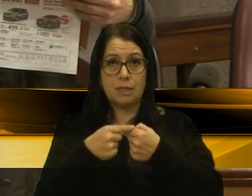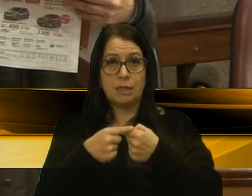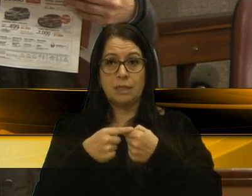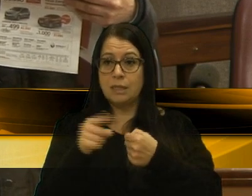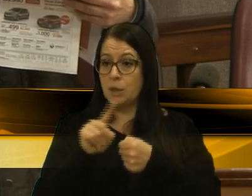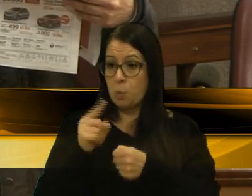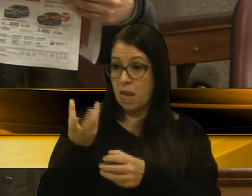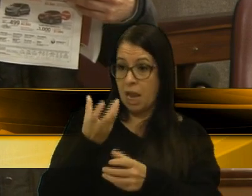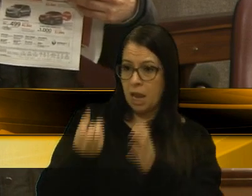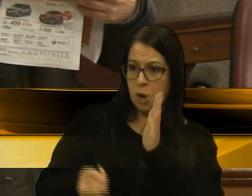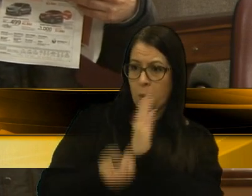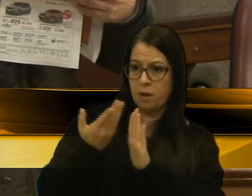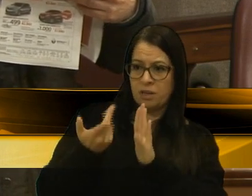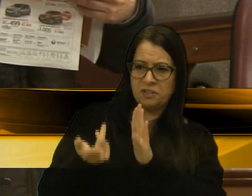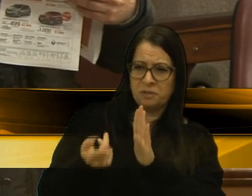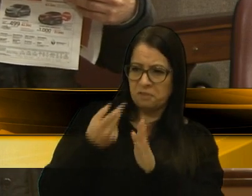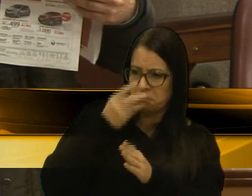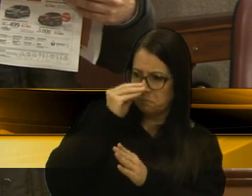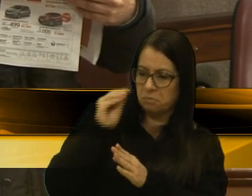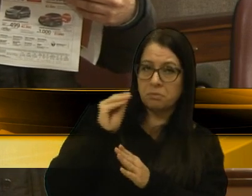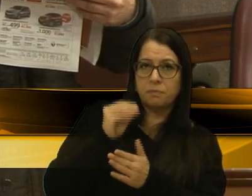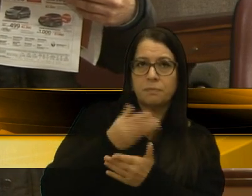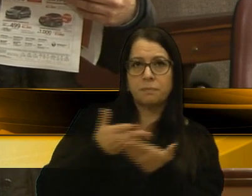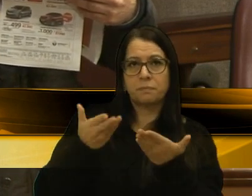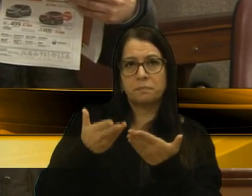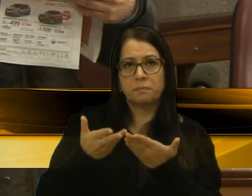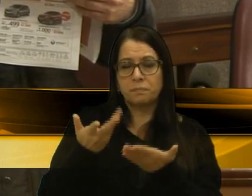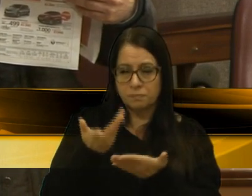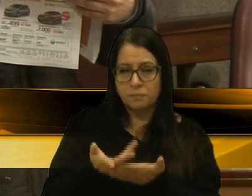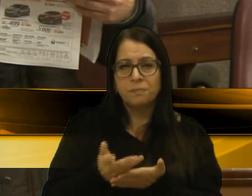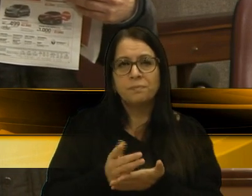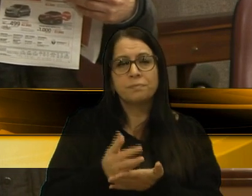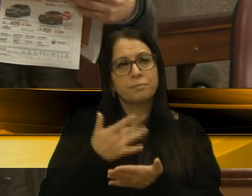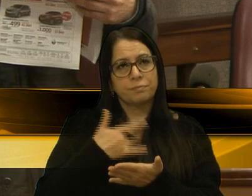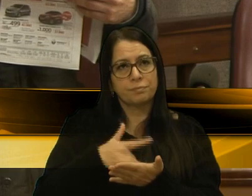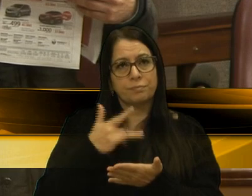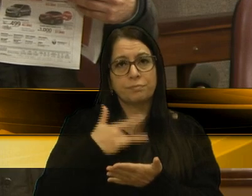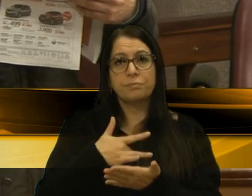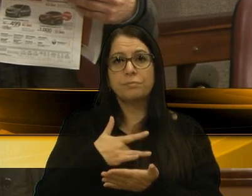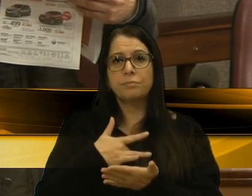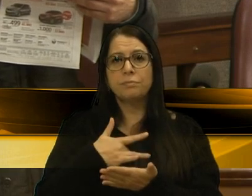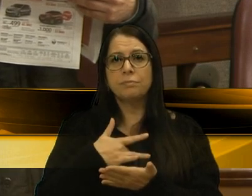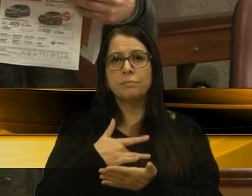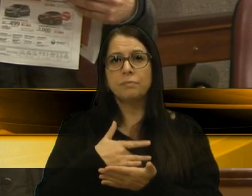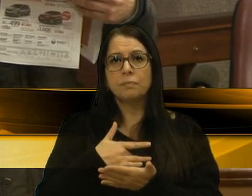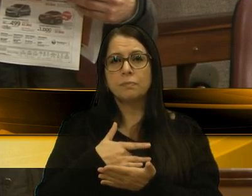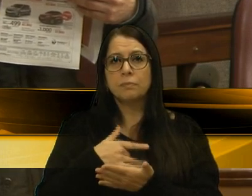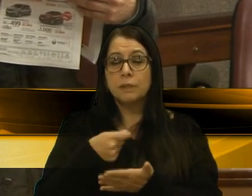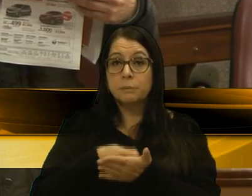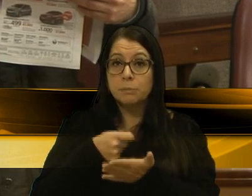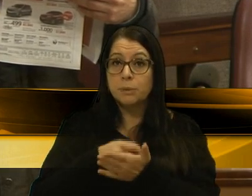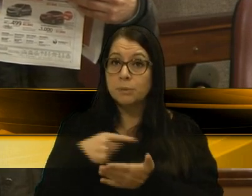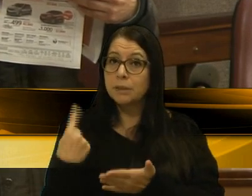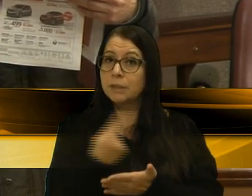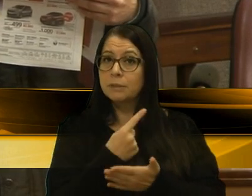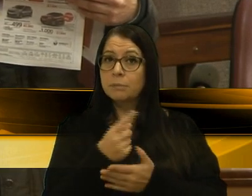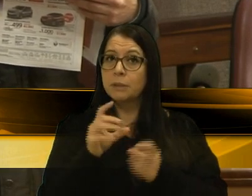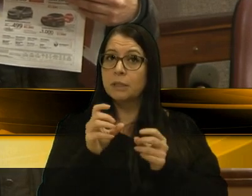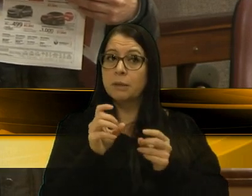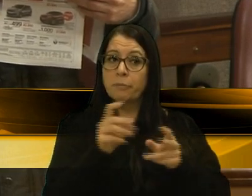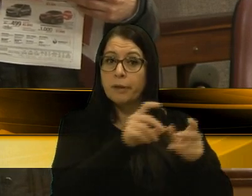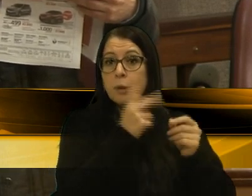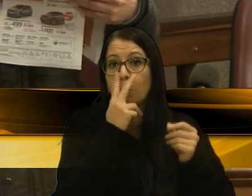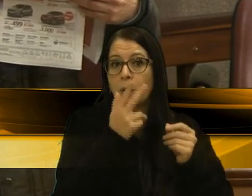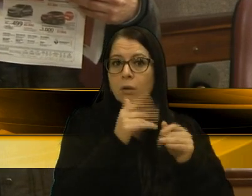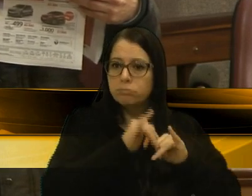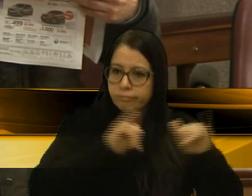sua origem, acaba perdendo sua autenticidade. Lamentamos, trabalhamos a duras penas para vender a região